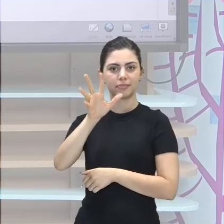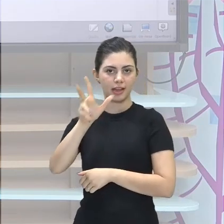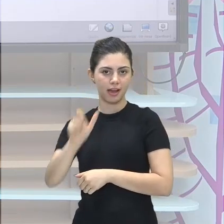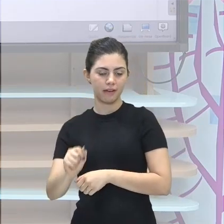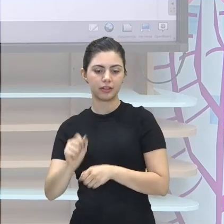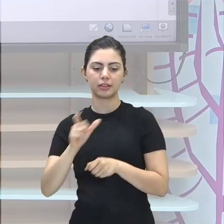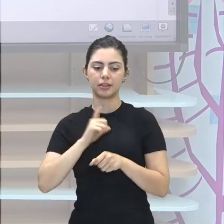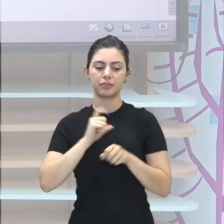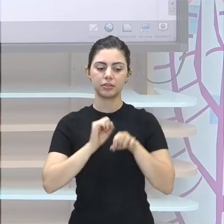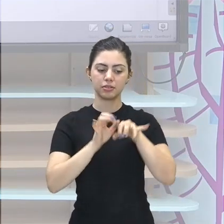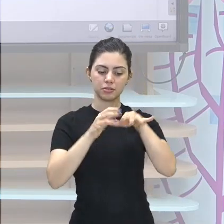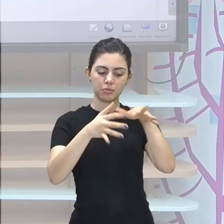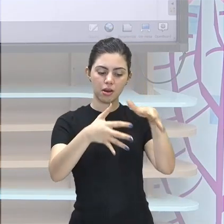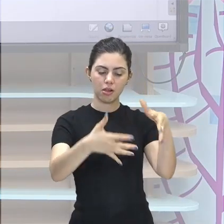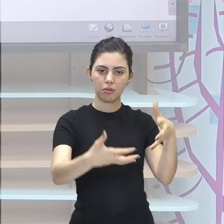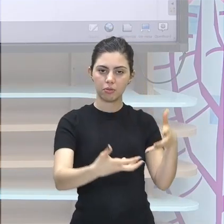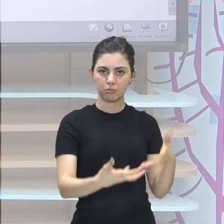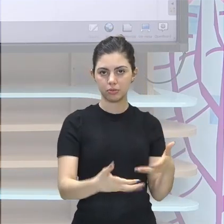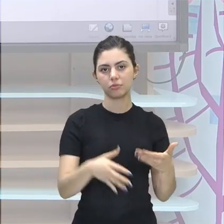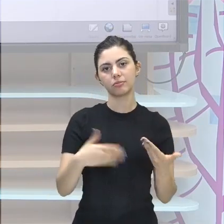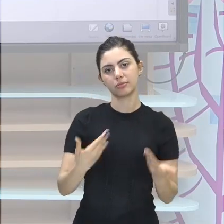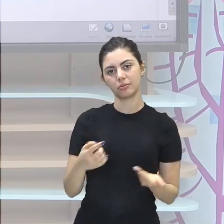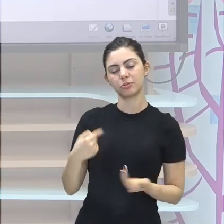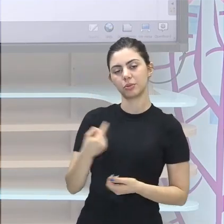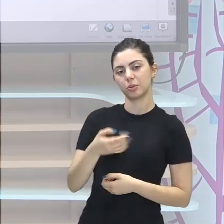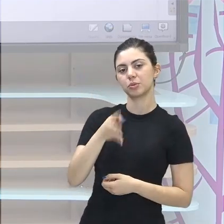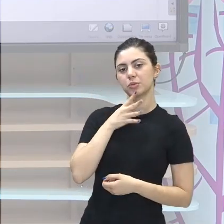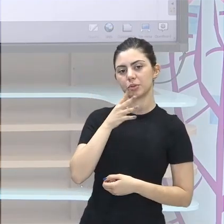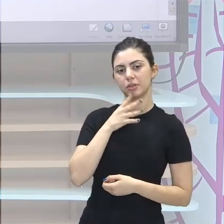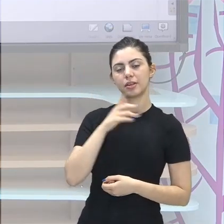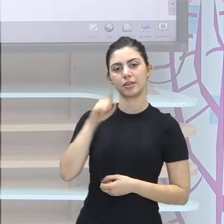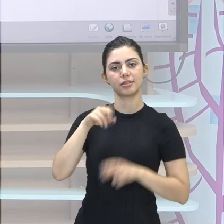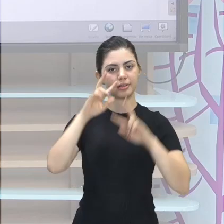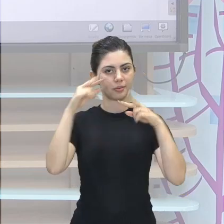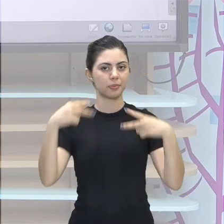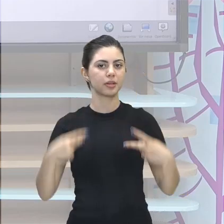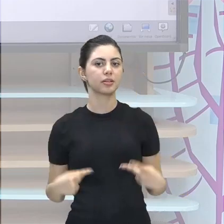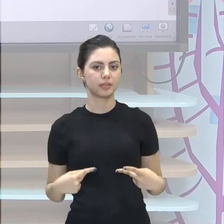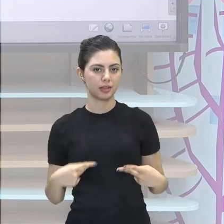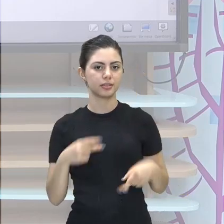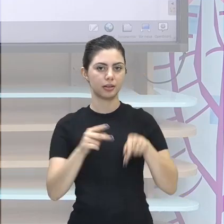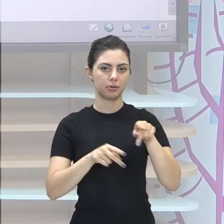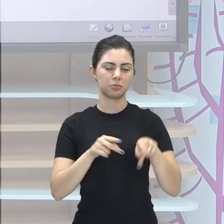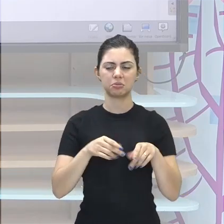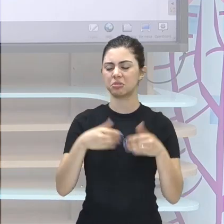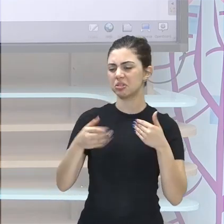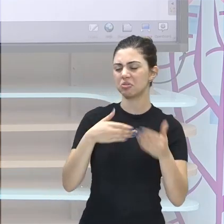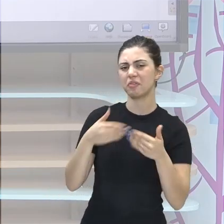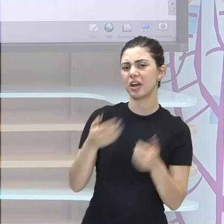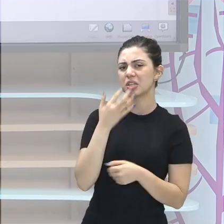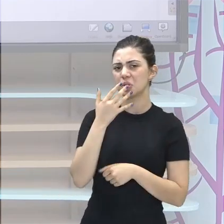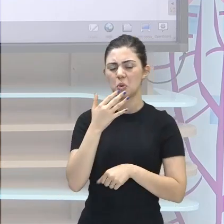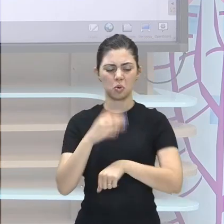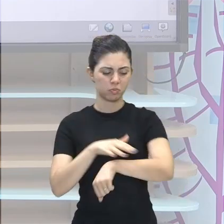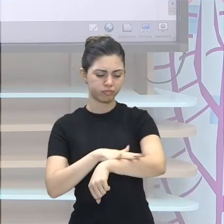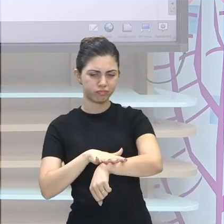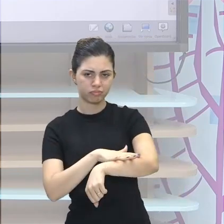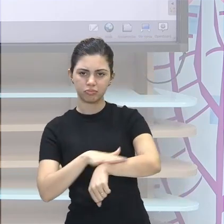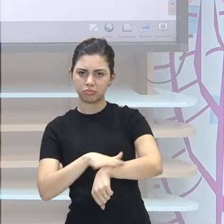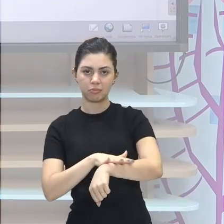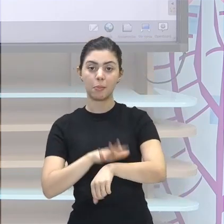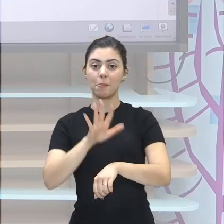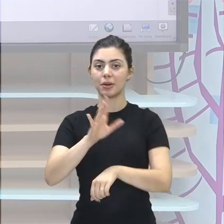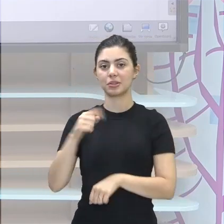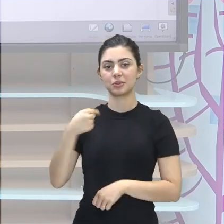continentes ao longo do tempo. Então, o que a gente conhece aí como raça humana, né? Independente de cor e tal, tudo que a gente está aqui hoje em